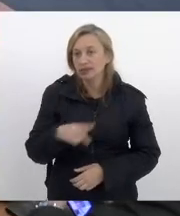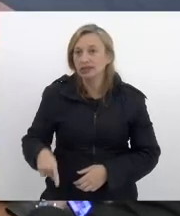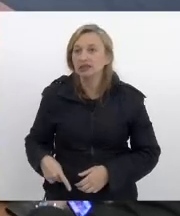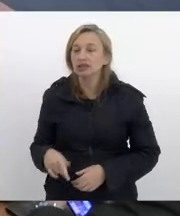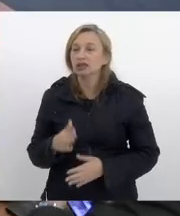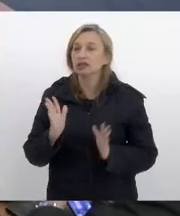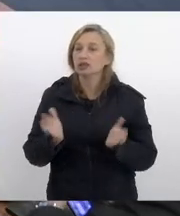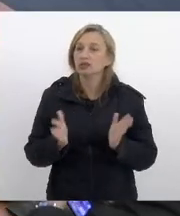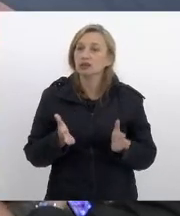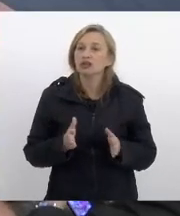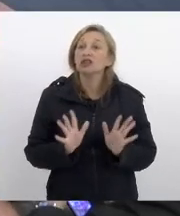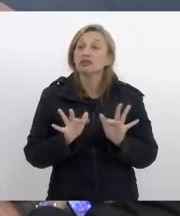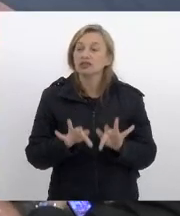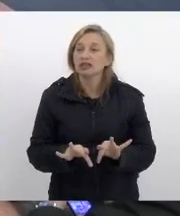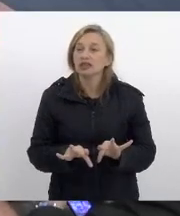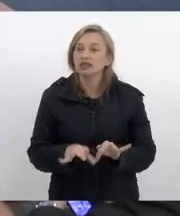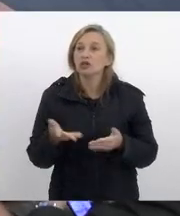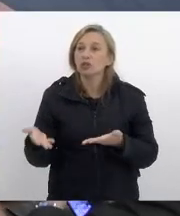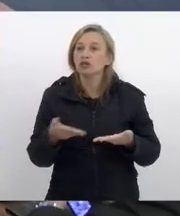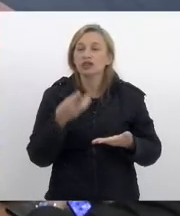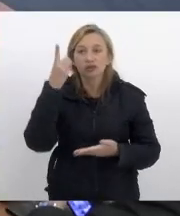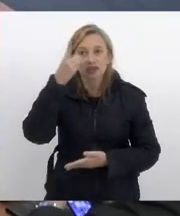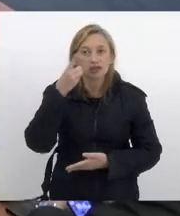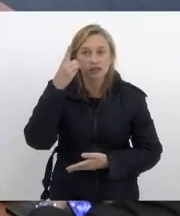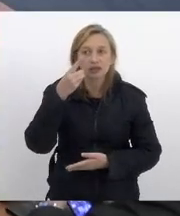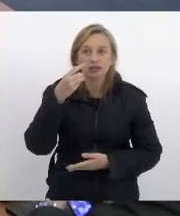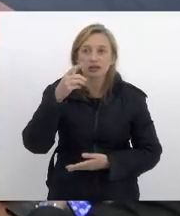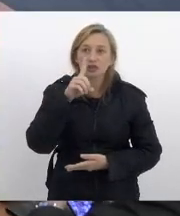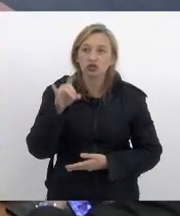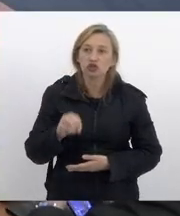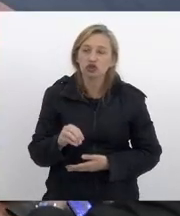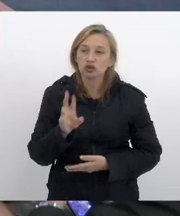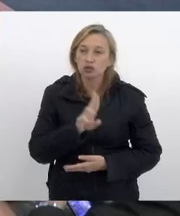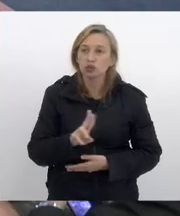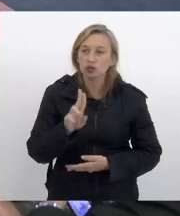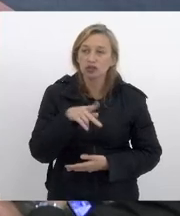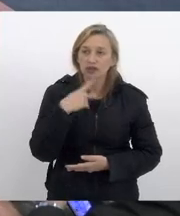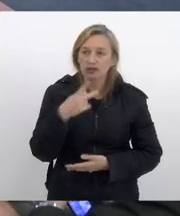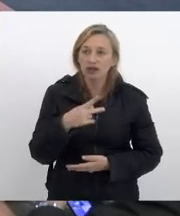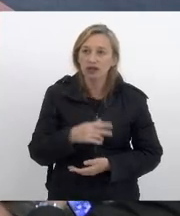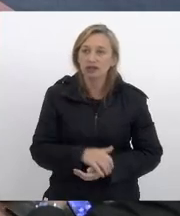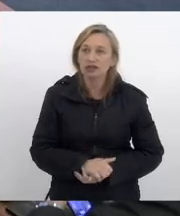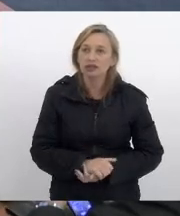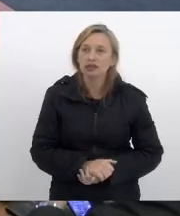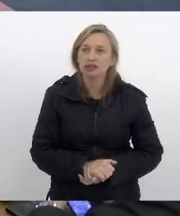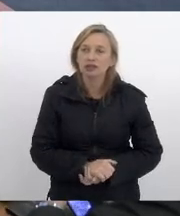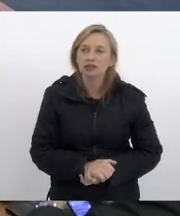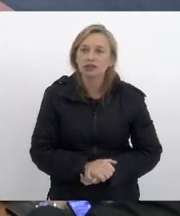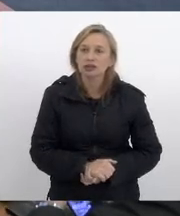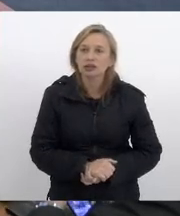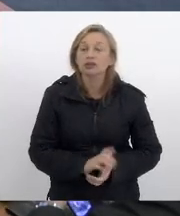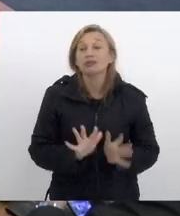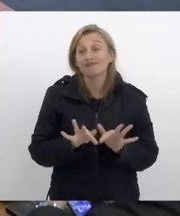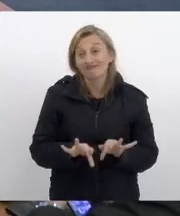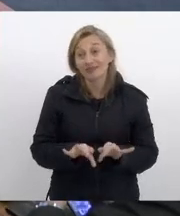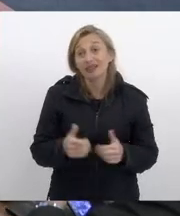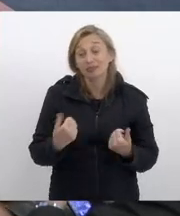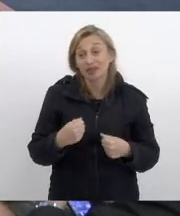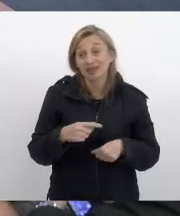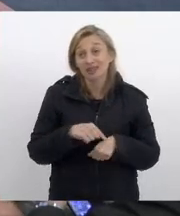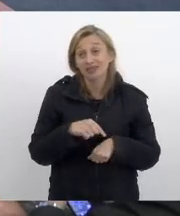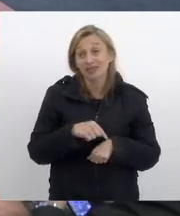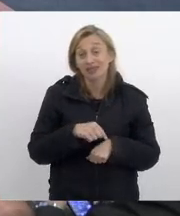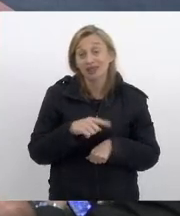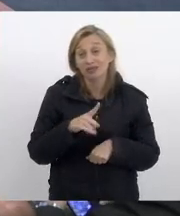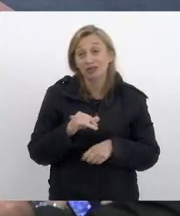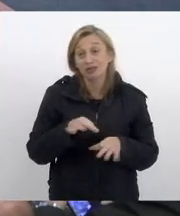Eu vou, então, para finalizar, vou convidar o deputado Marcelo Dino para fazer uso da fala, e nós precisamos encerrar, porque vai